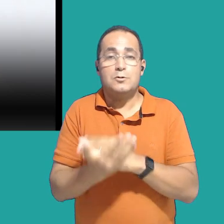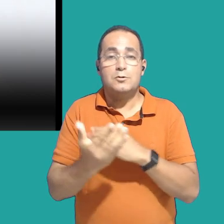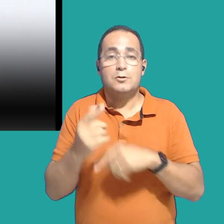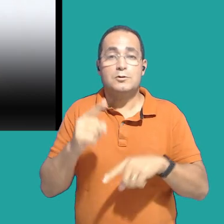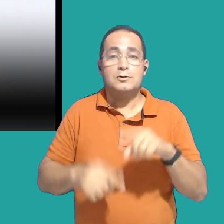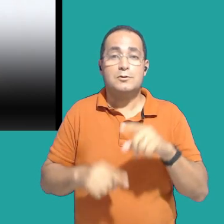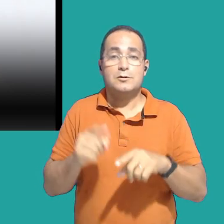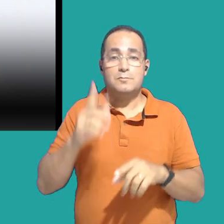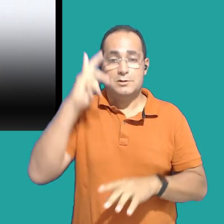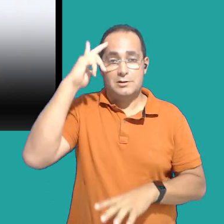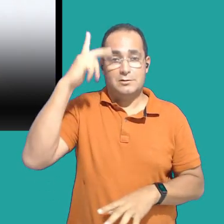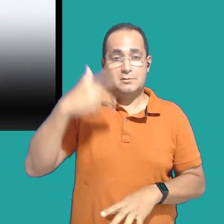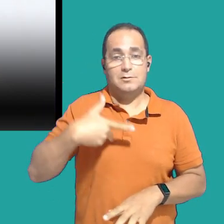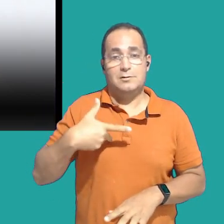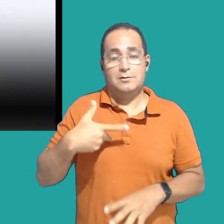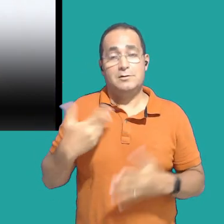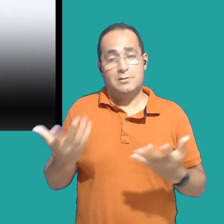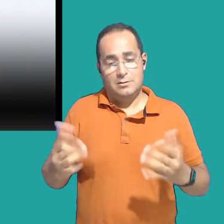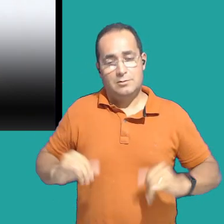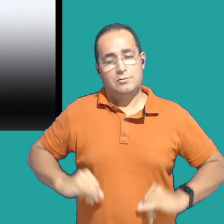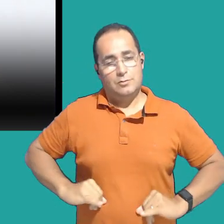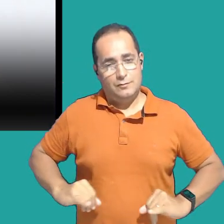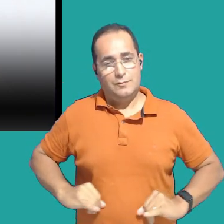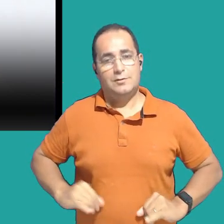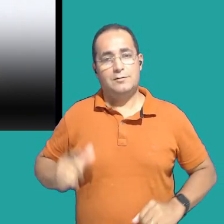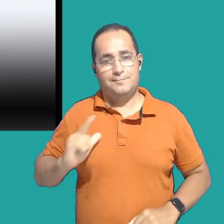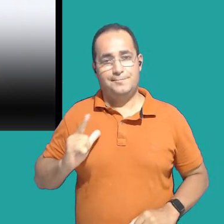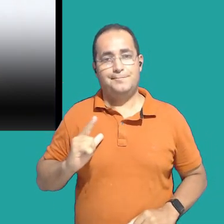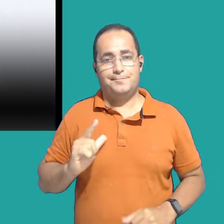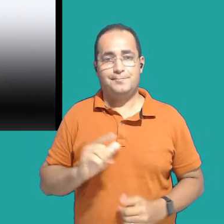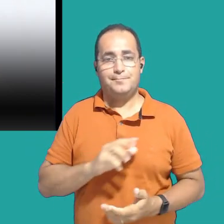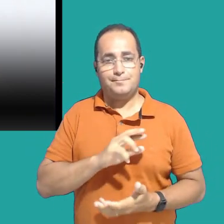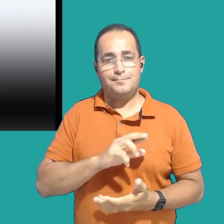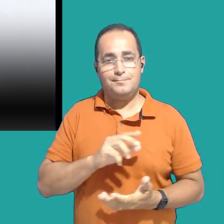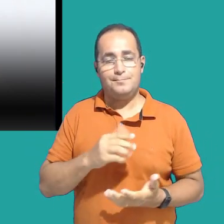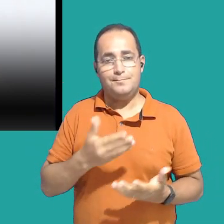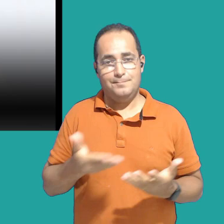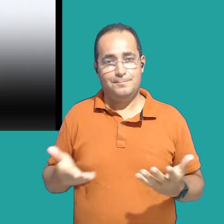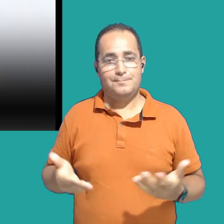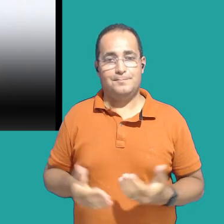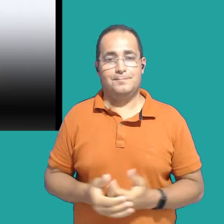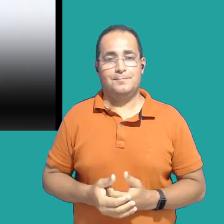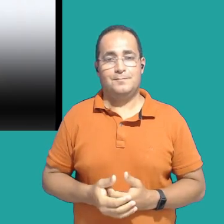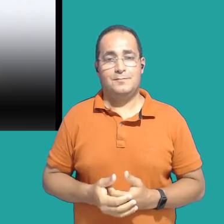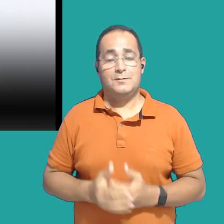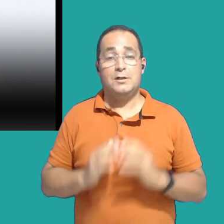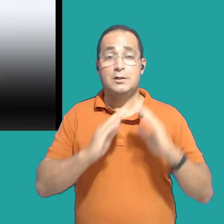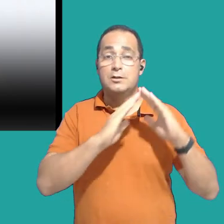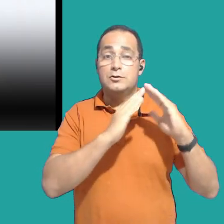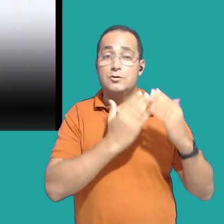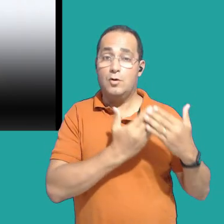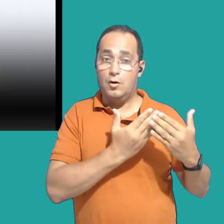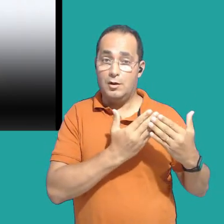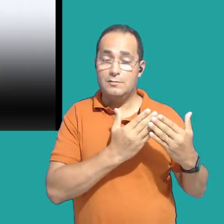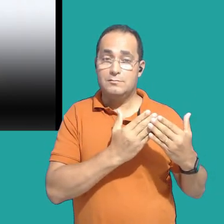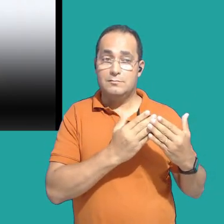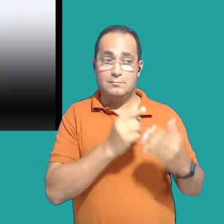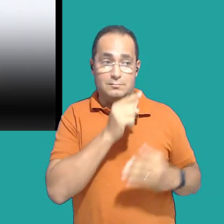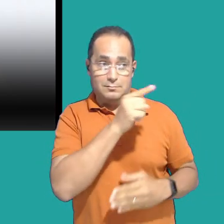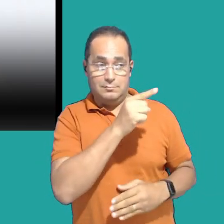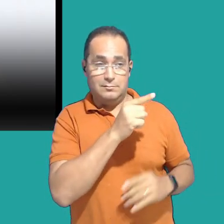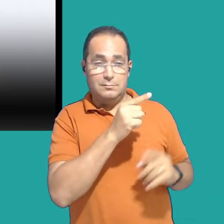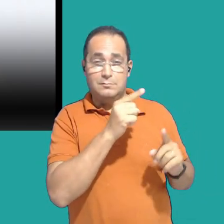acessibilidade que me dá essa autonomia? Então, eu também sofri muito com isso. Ah, na